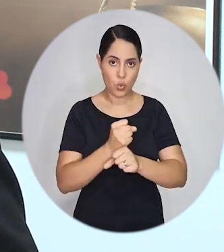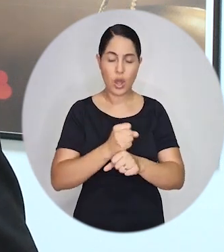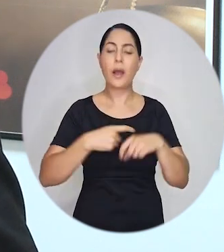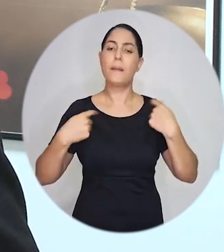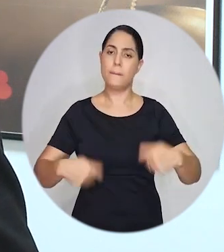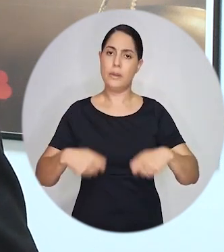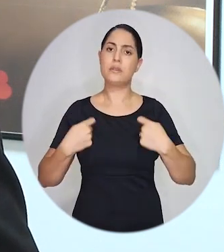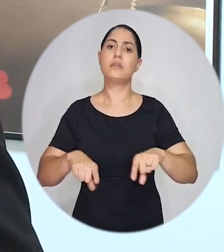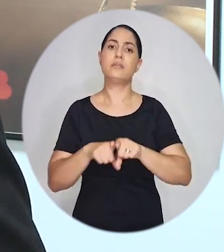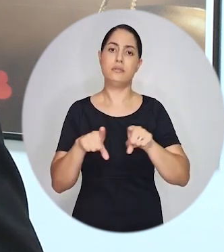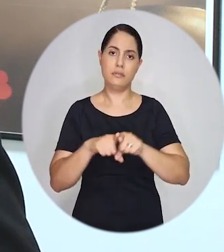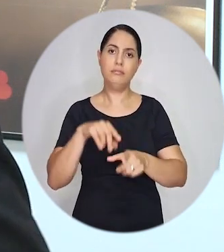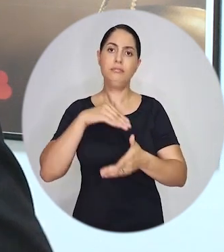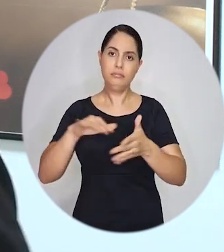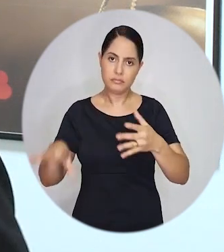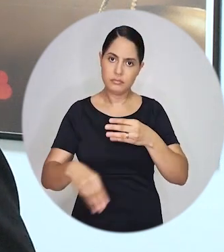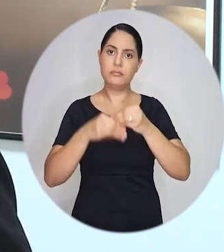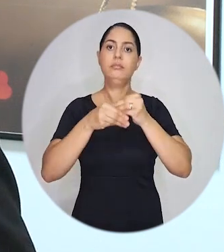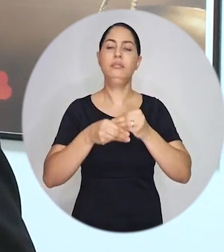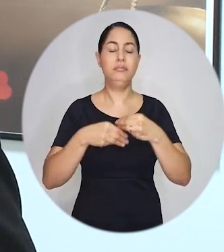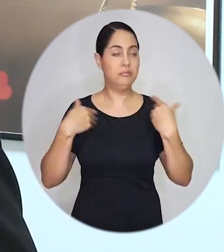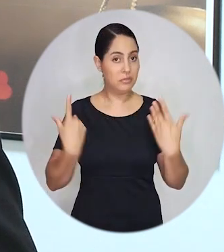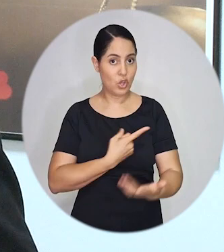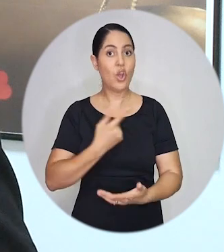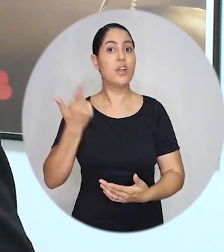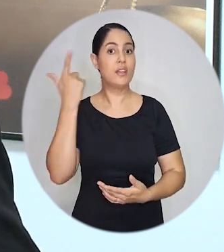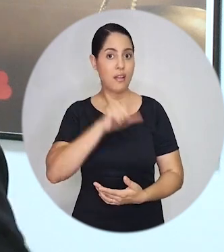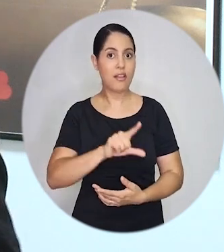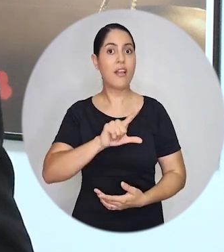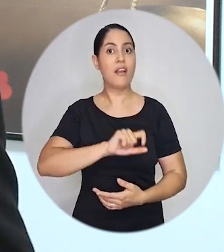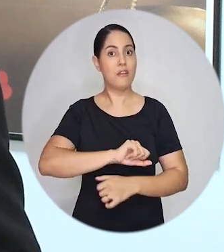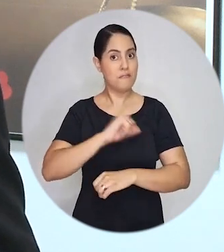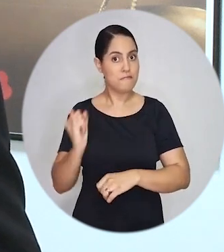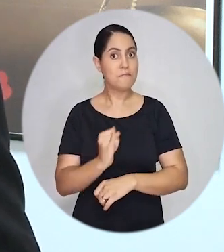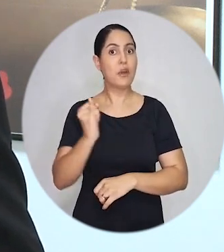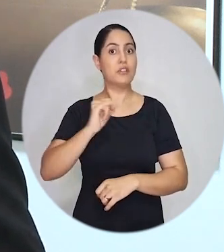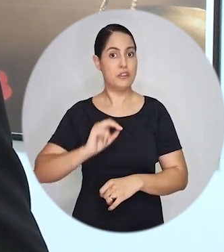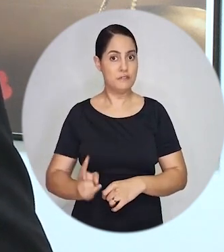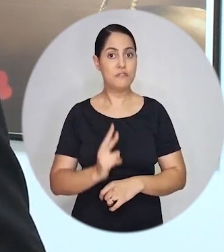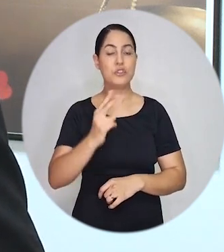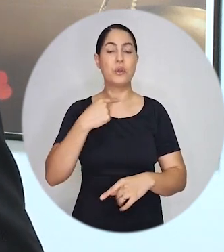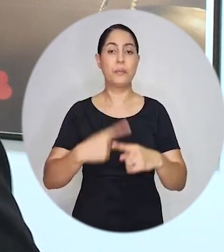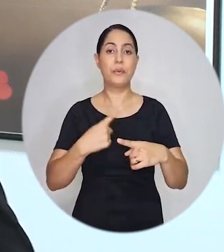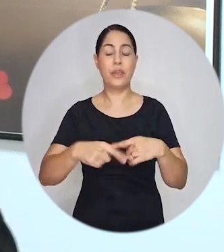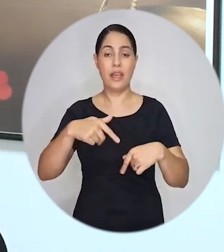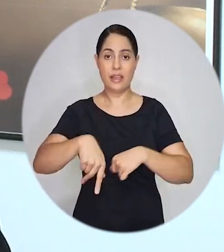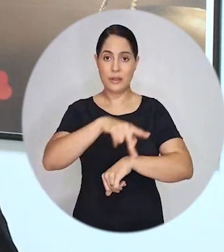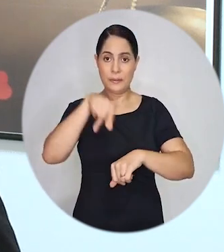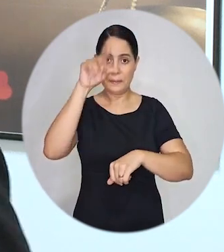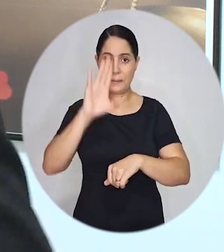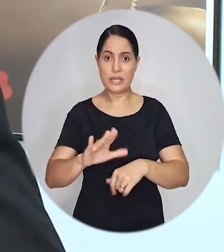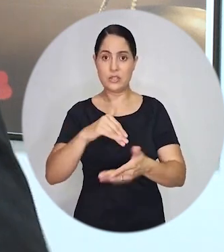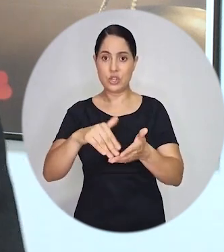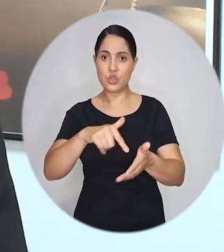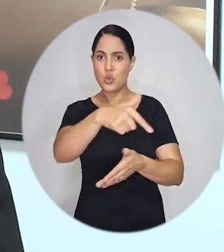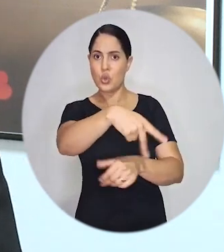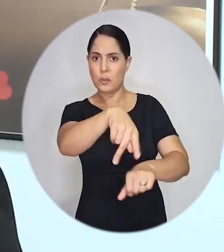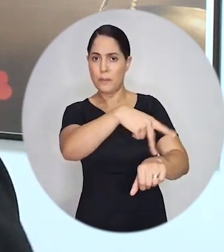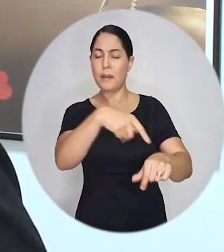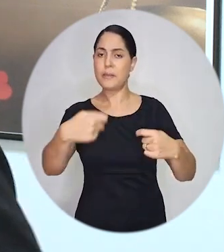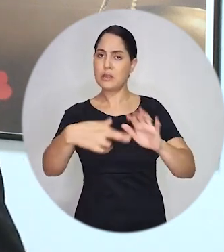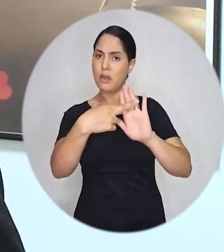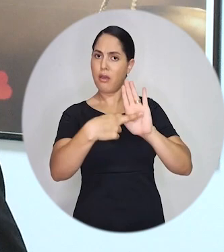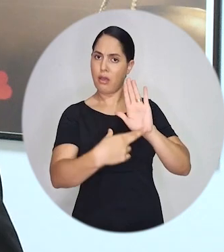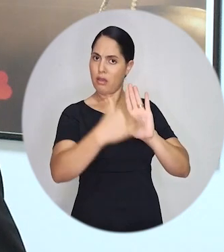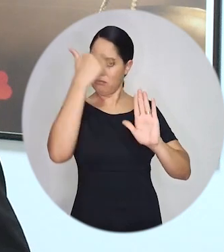de 5 ações por ano, também ter a inscrição suplementar. Uma vitória importante, tendo em vista que os escritórios estrangeiros, para aqui